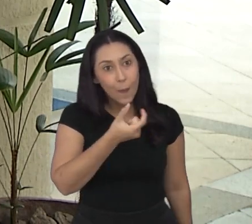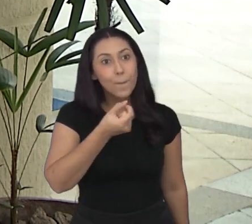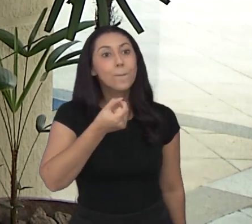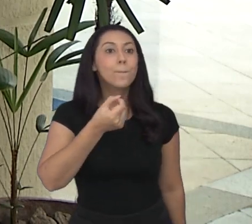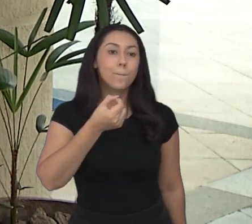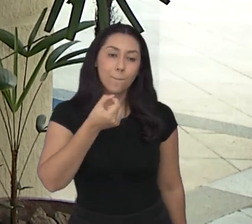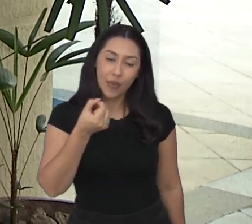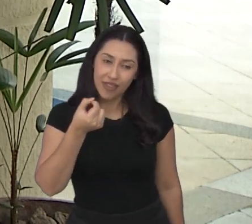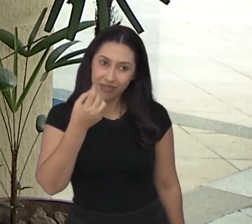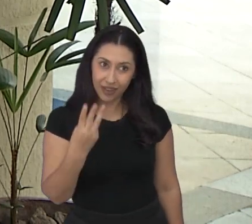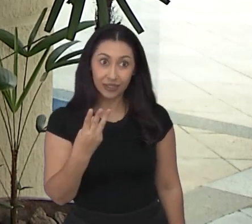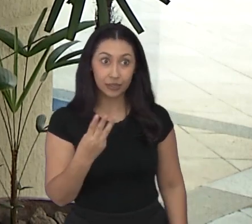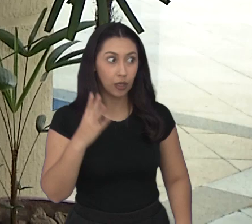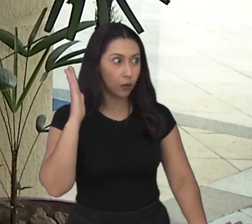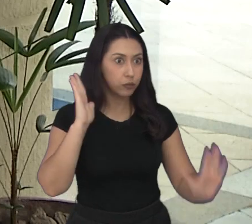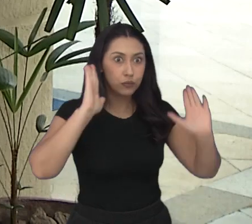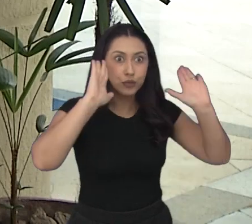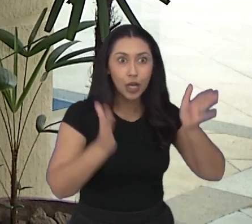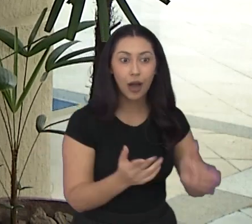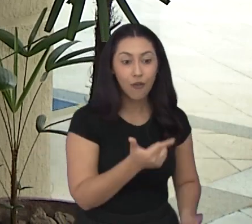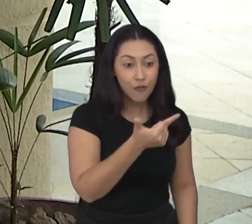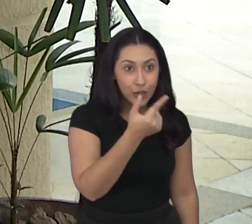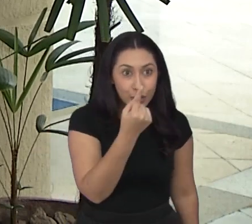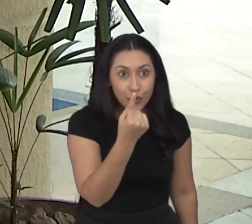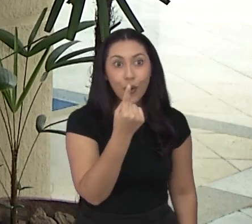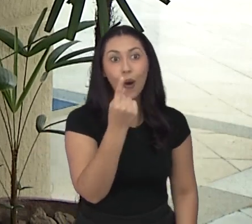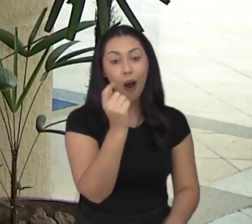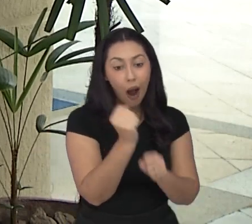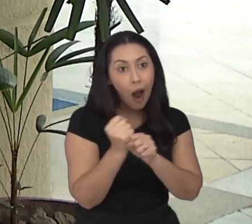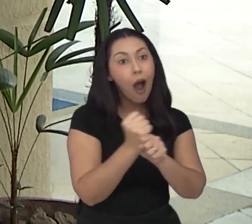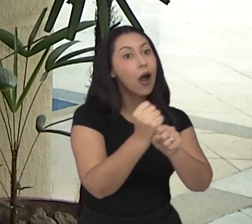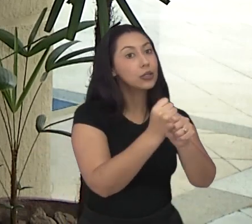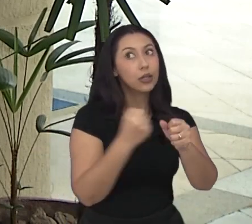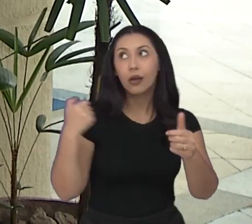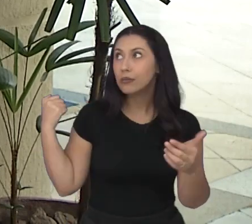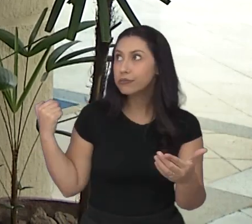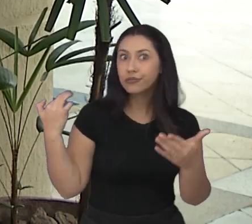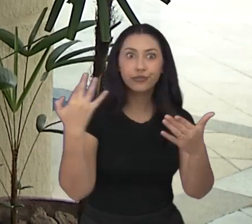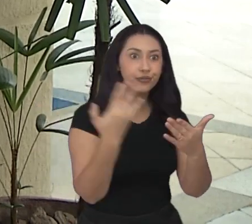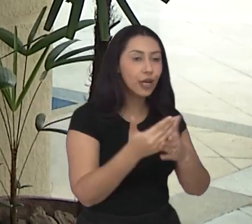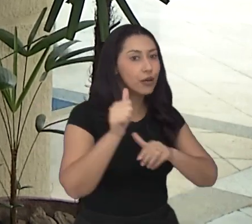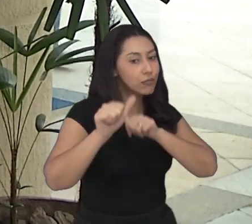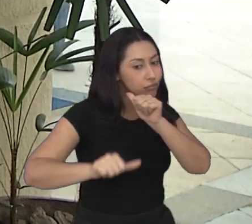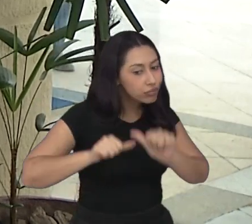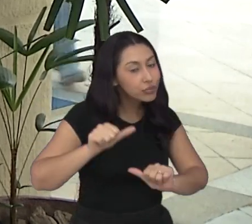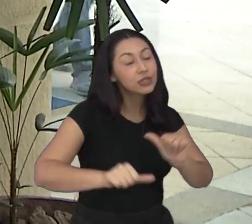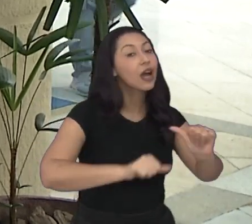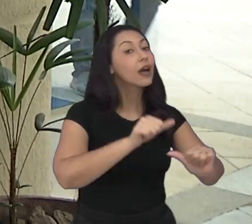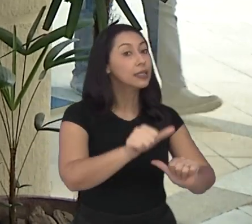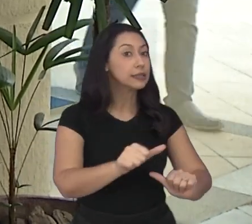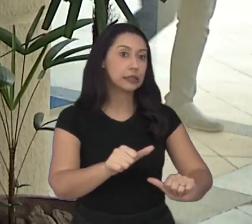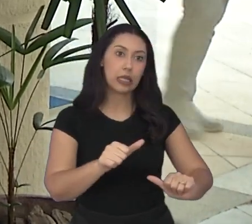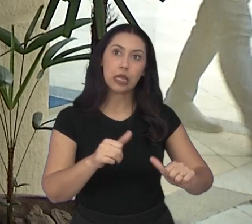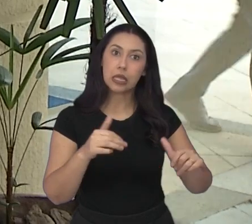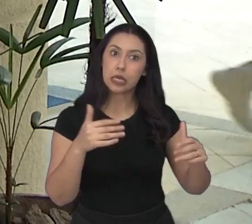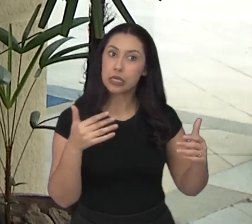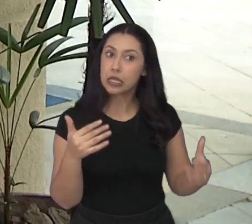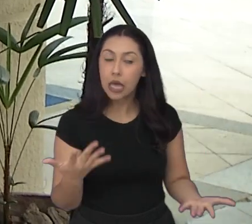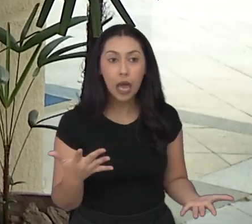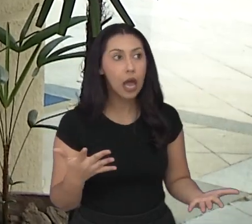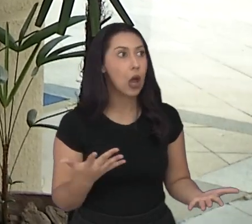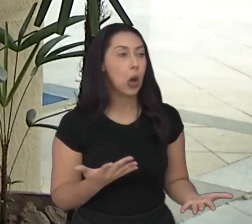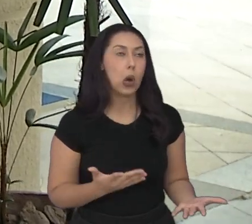2003, ou seja, fazem 21 anos. Então, nesse tempo, muita coisa aconteceu. Nós vivemos em